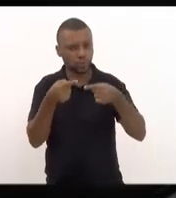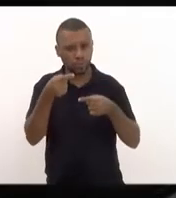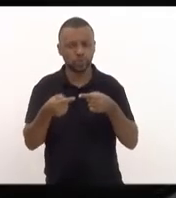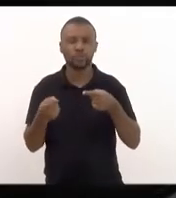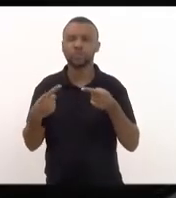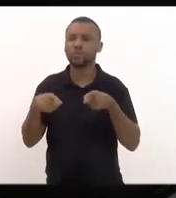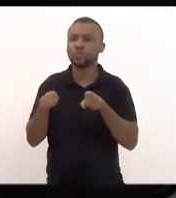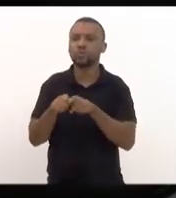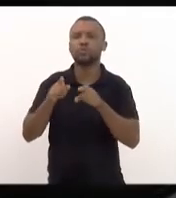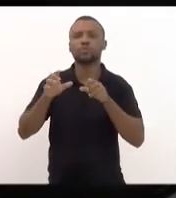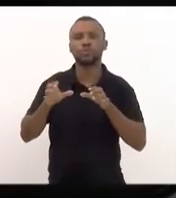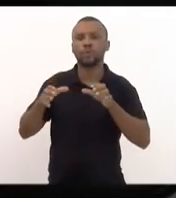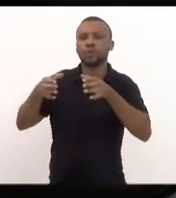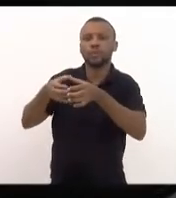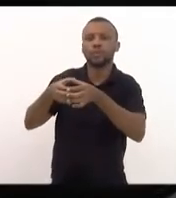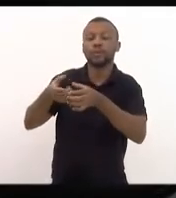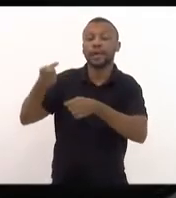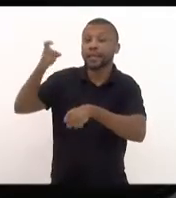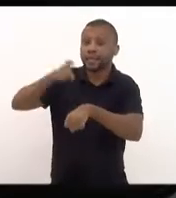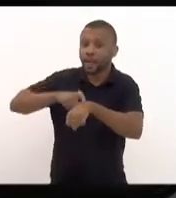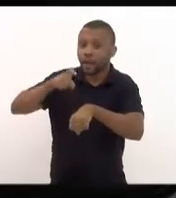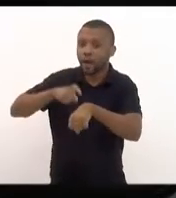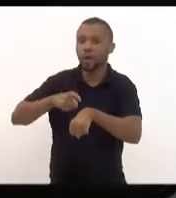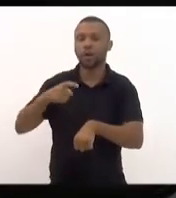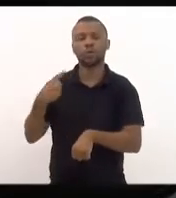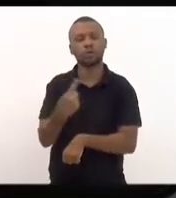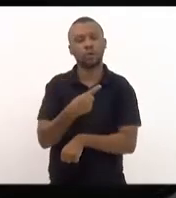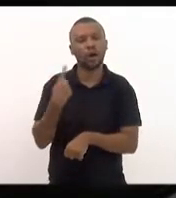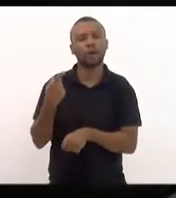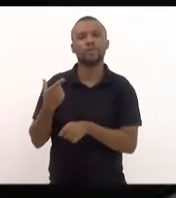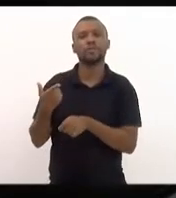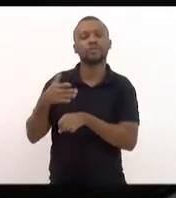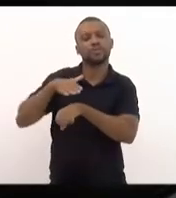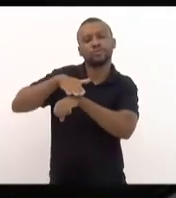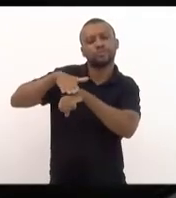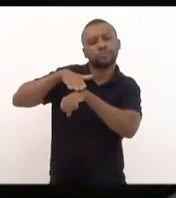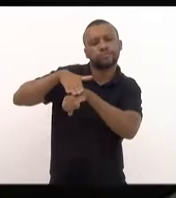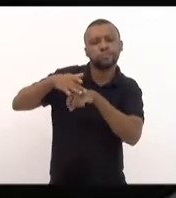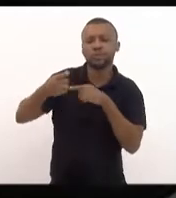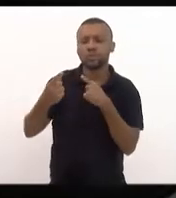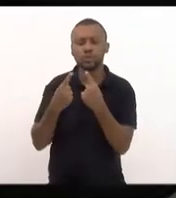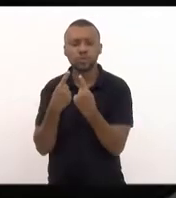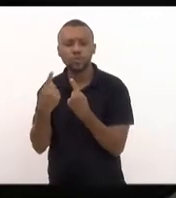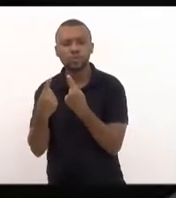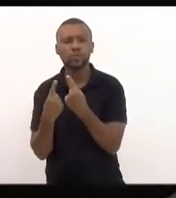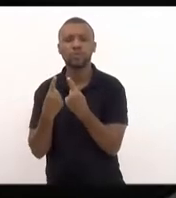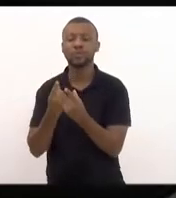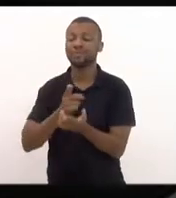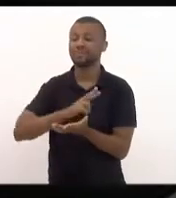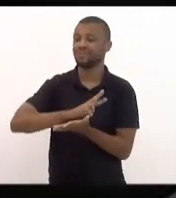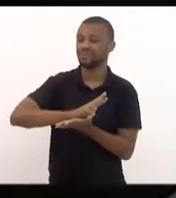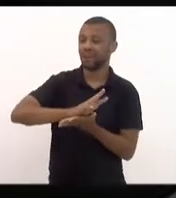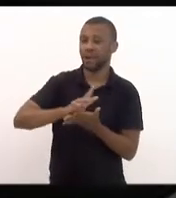de que está na hora da gente fazer uma longa conversa ampla com os três,